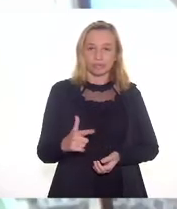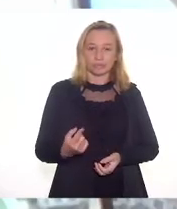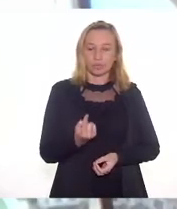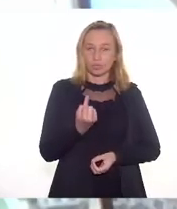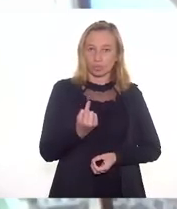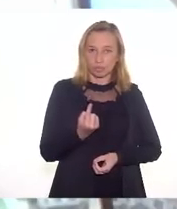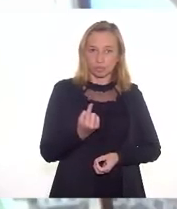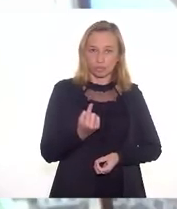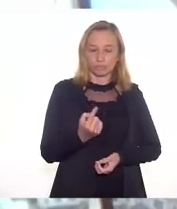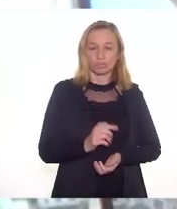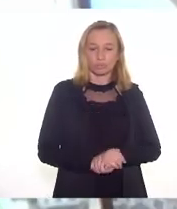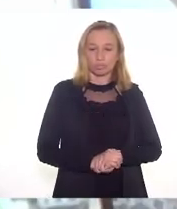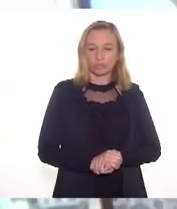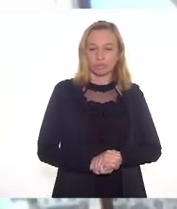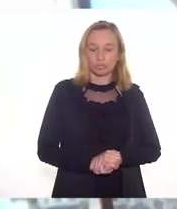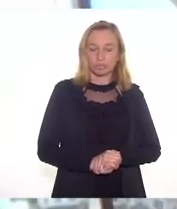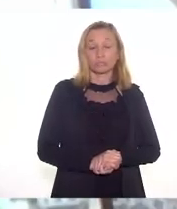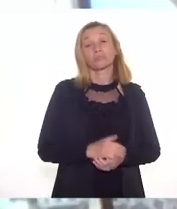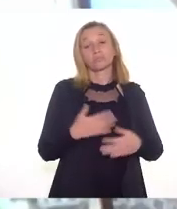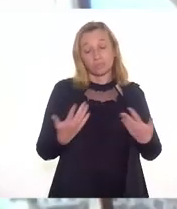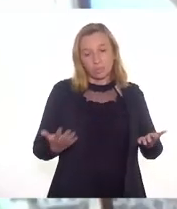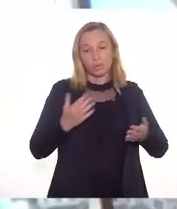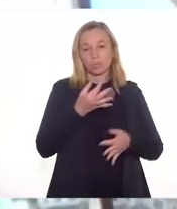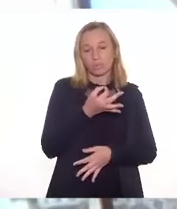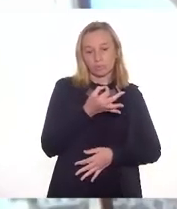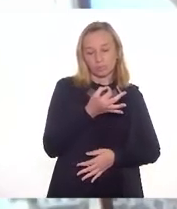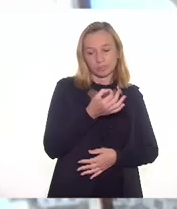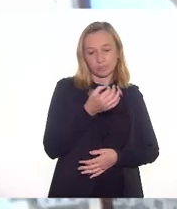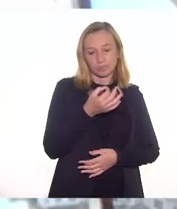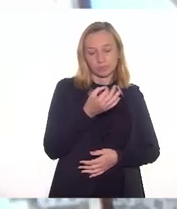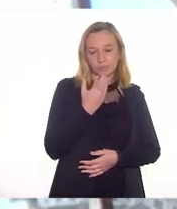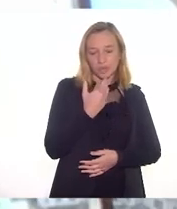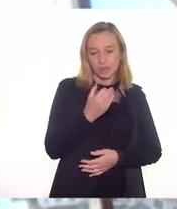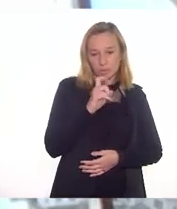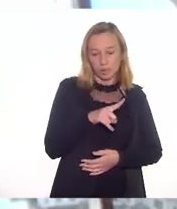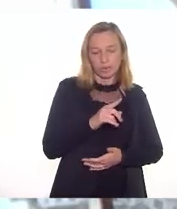né? Então, a sugestão seria